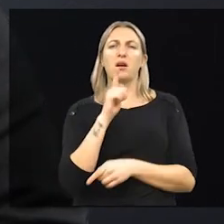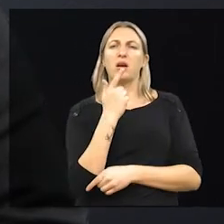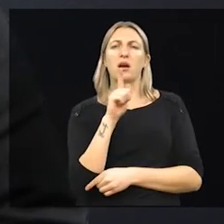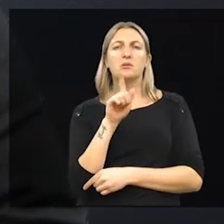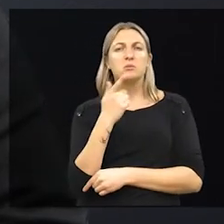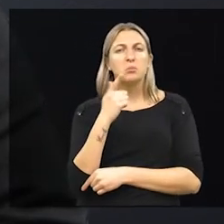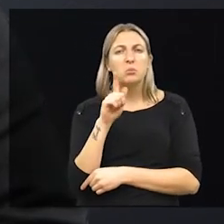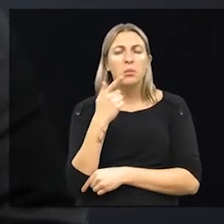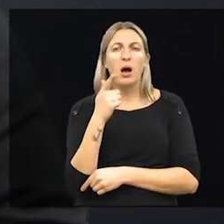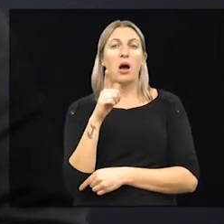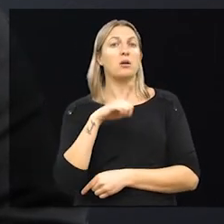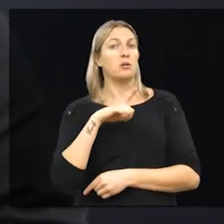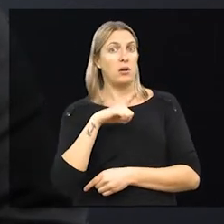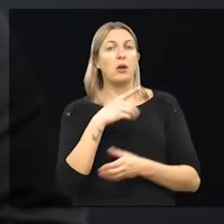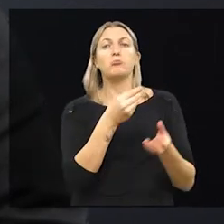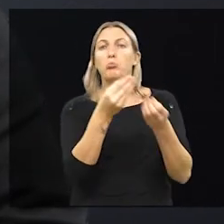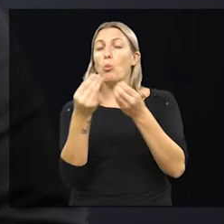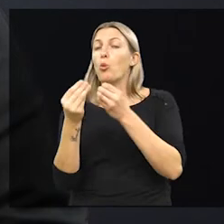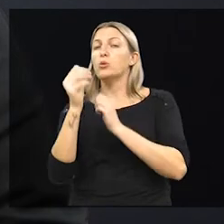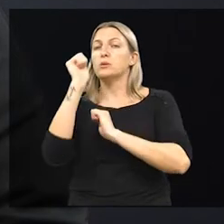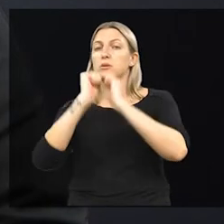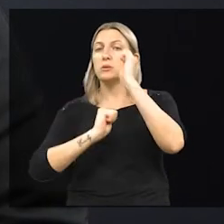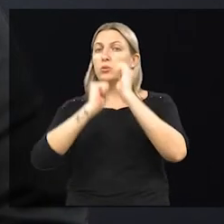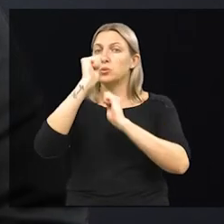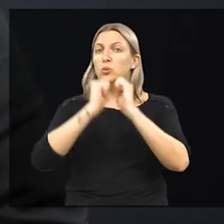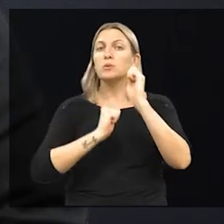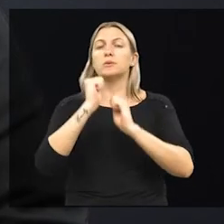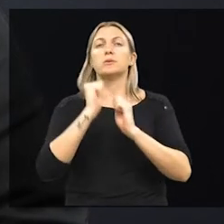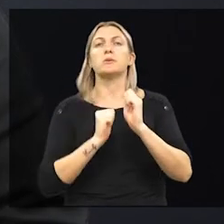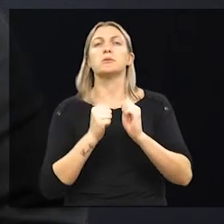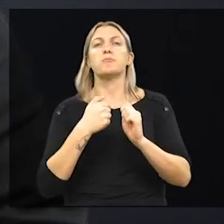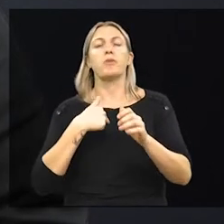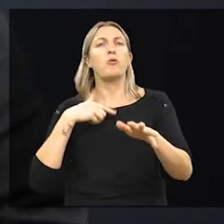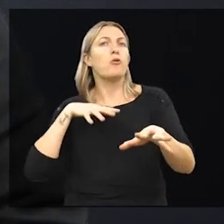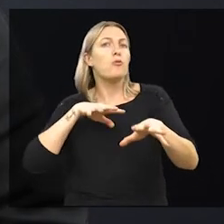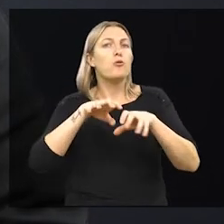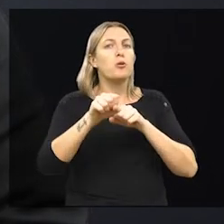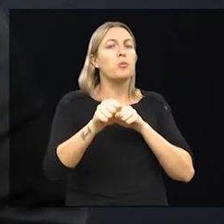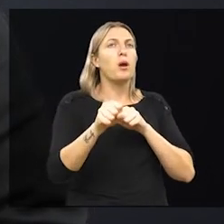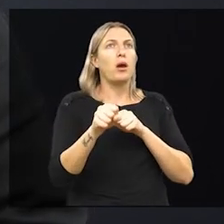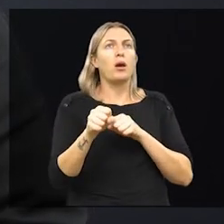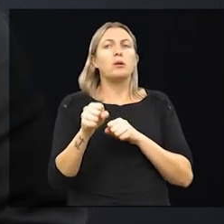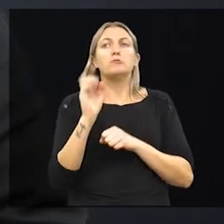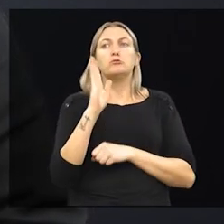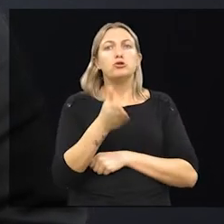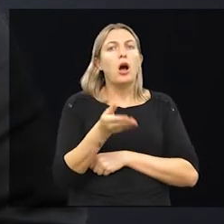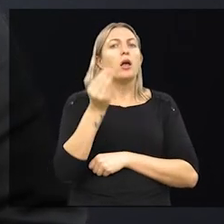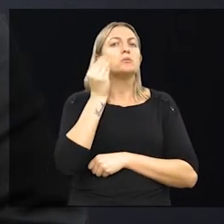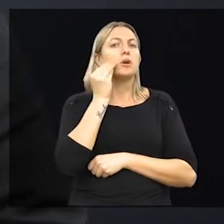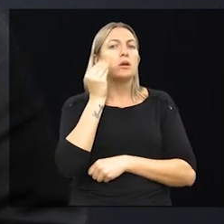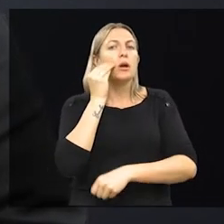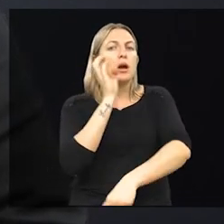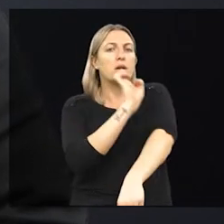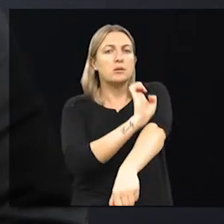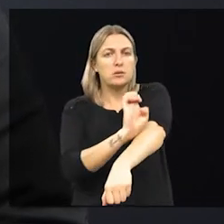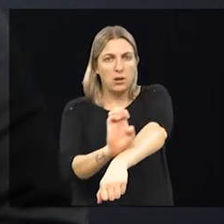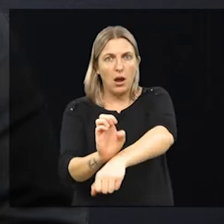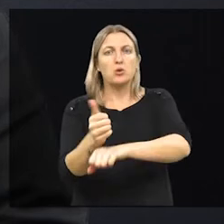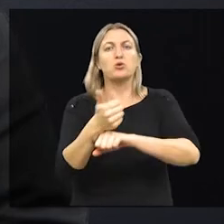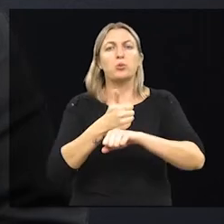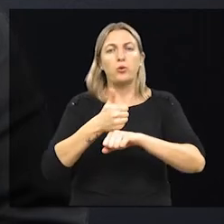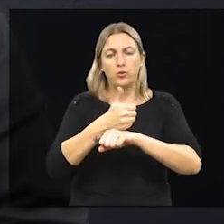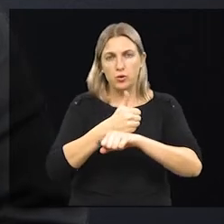abarca cidade de blumenau gaspar entre outras é que possuem muitas indústrias né